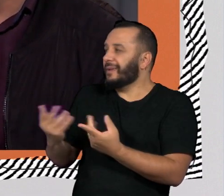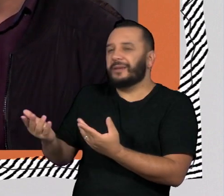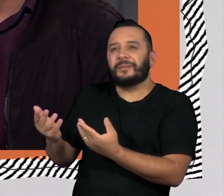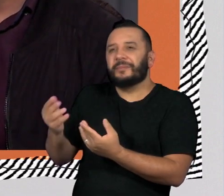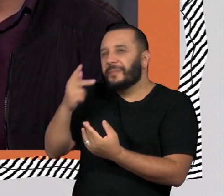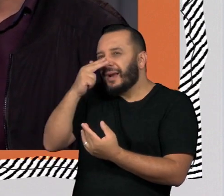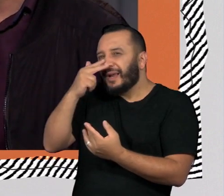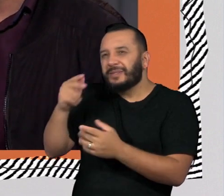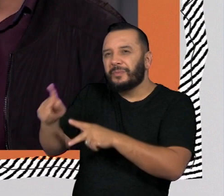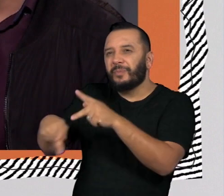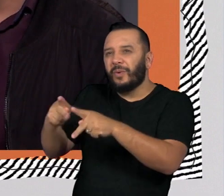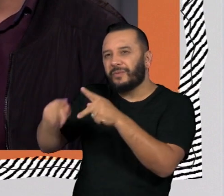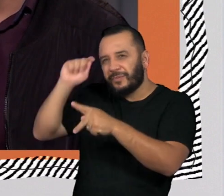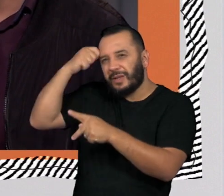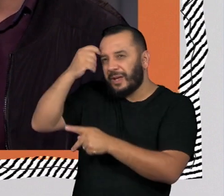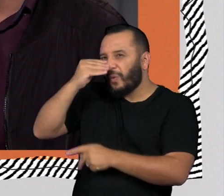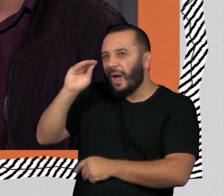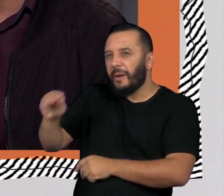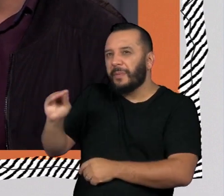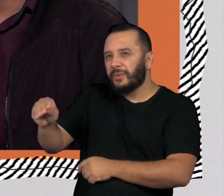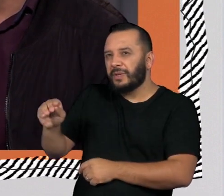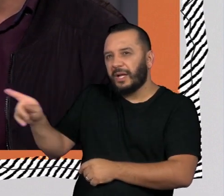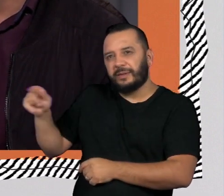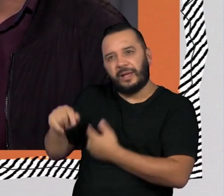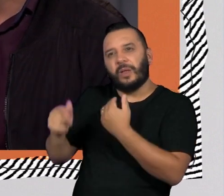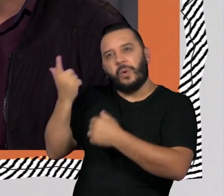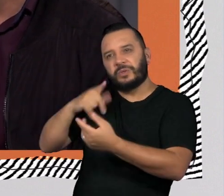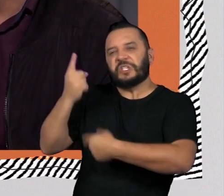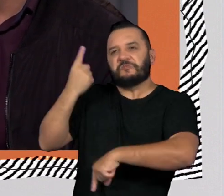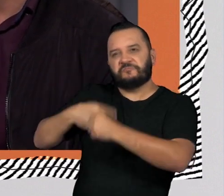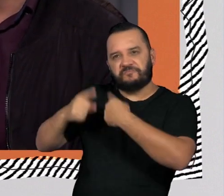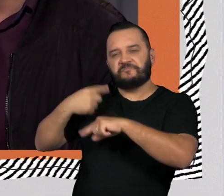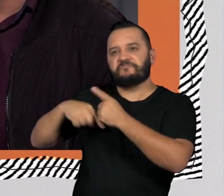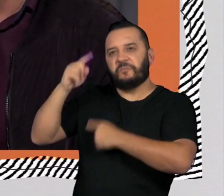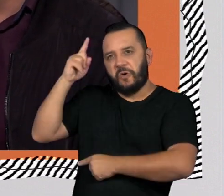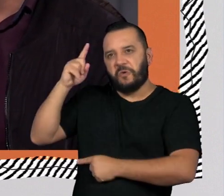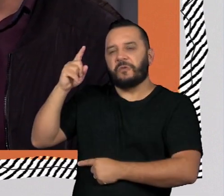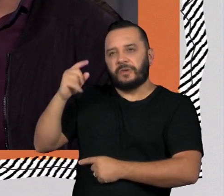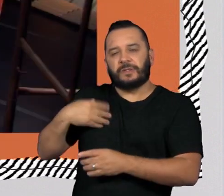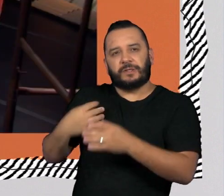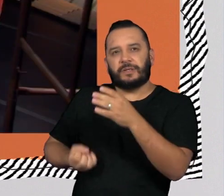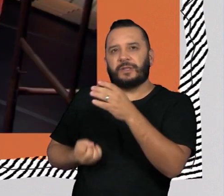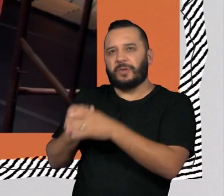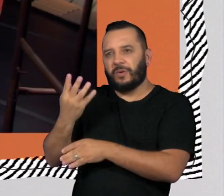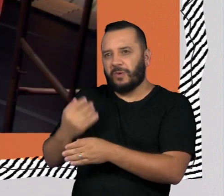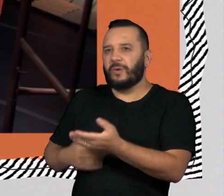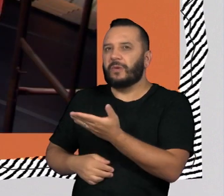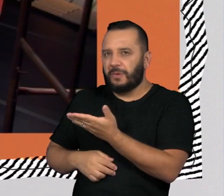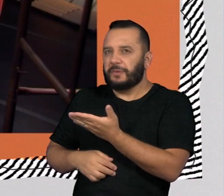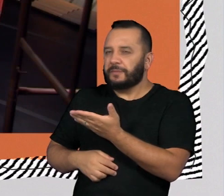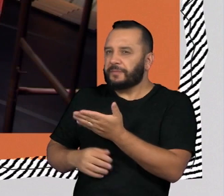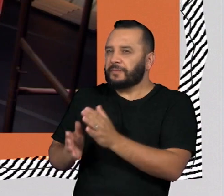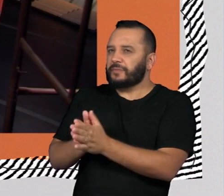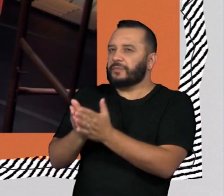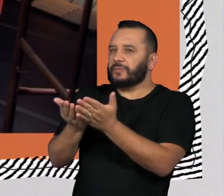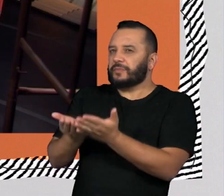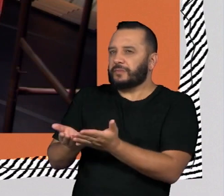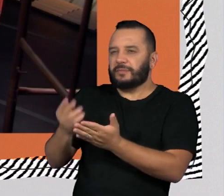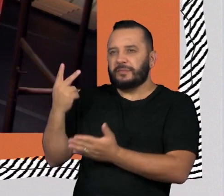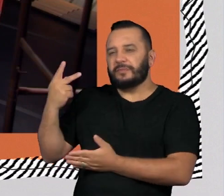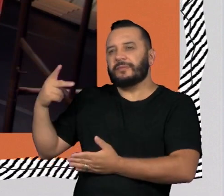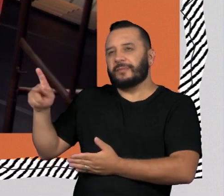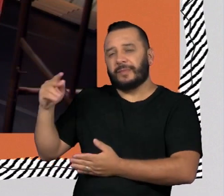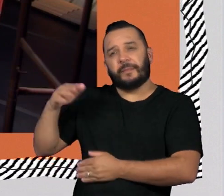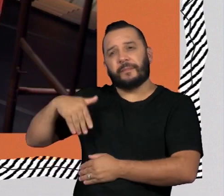né? E ela constrói uma obra, um livro, que é o